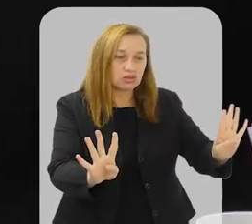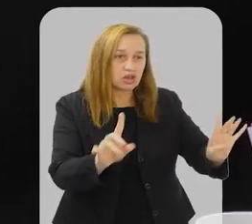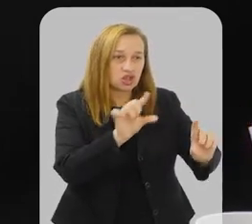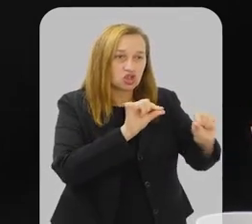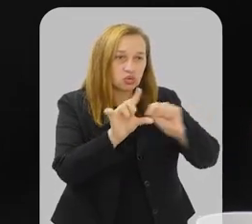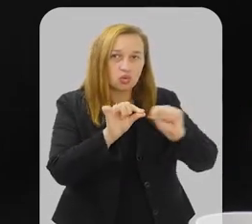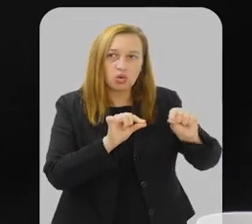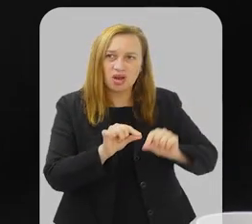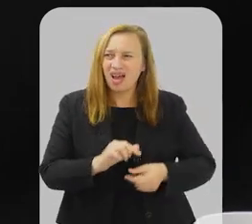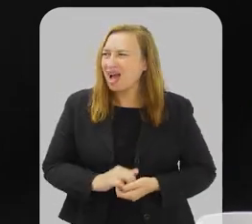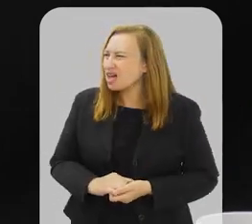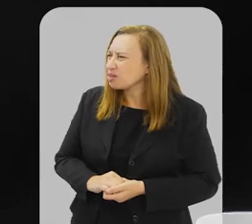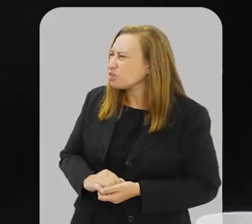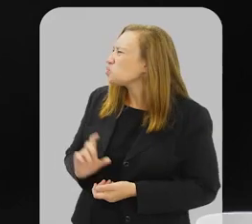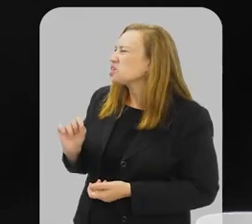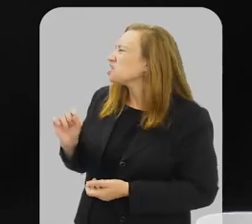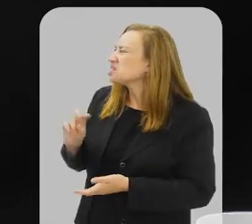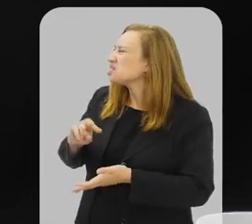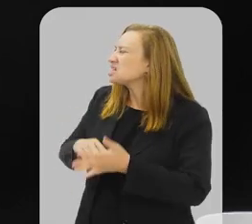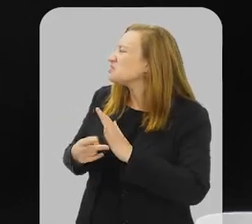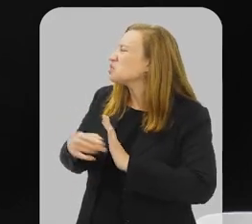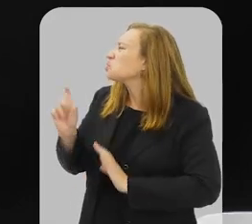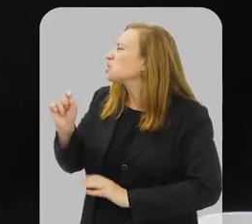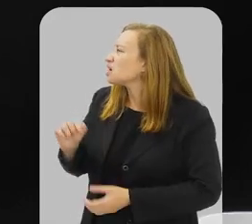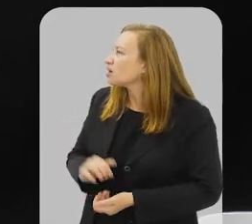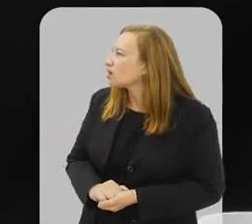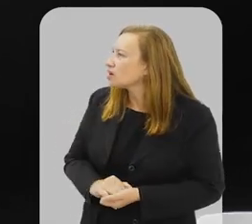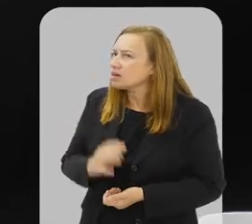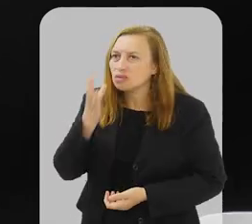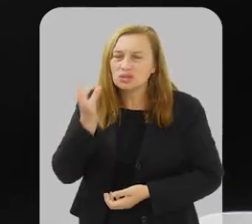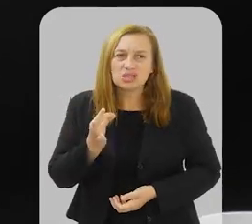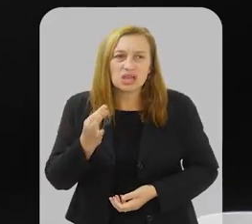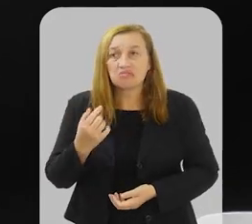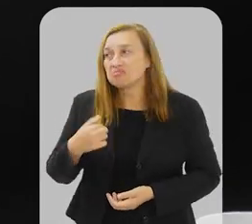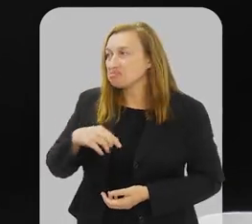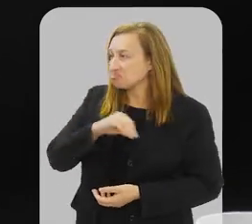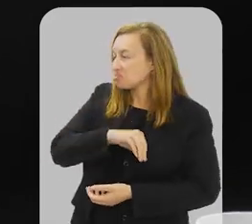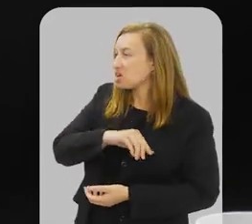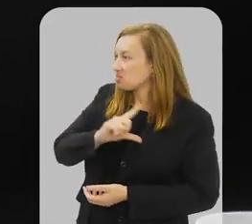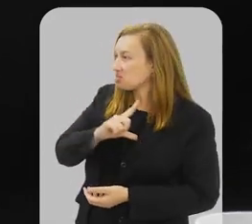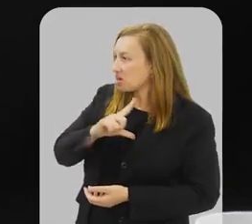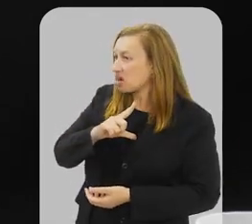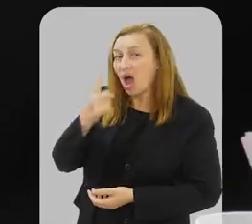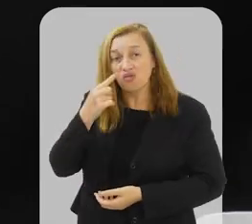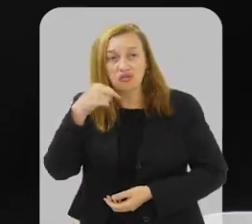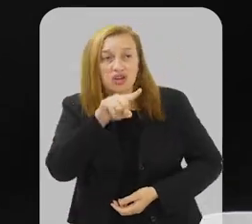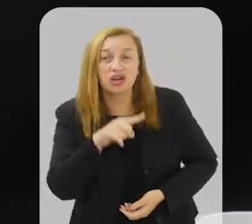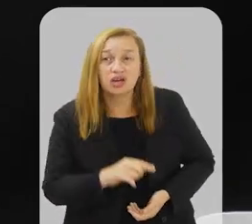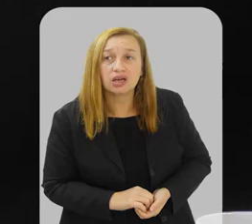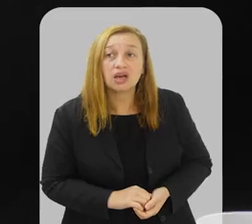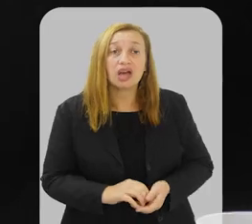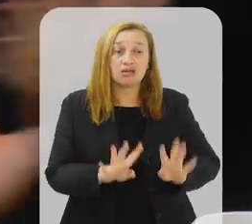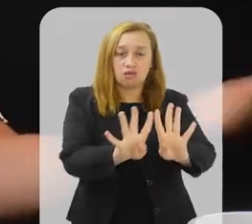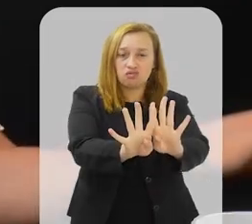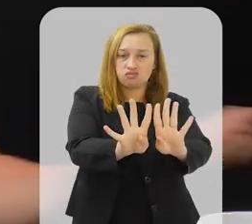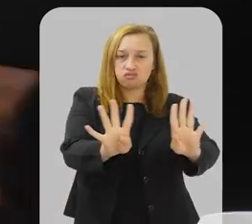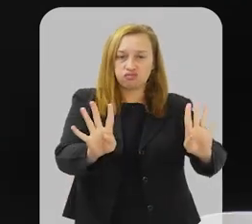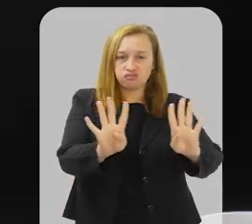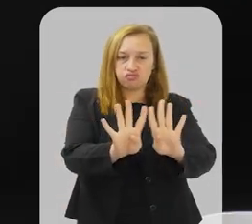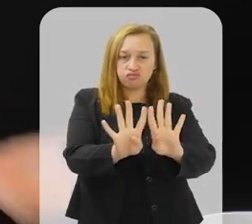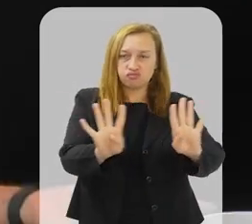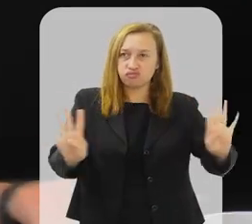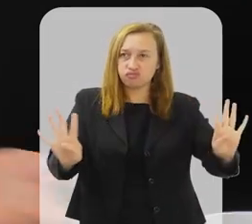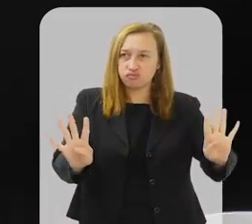num escola cara paga não não paga mas D uma ajuda de custo na época era uma ajuda real de custo Ah vamos lá fui ver E aí eu era uma fila